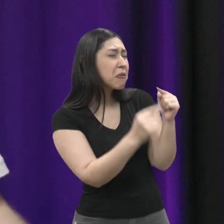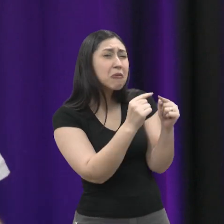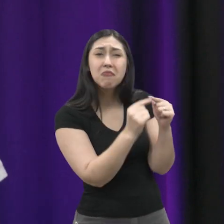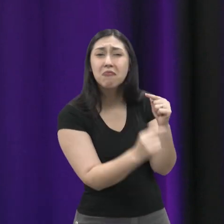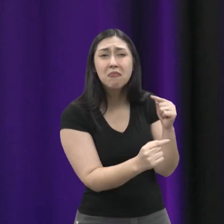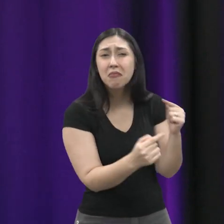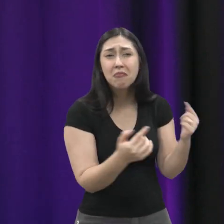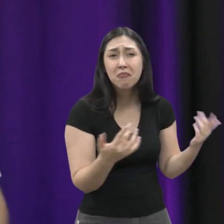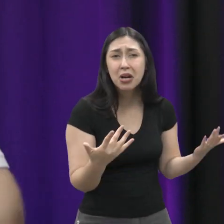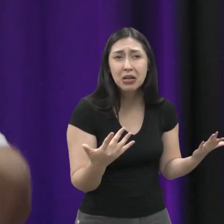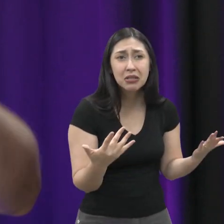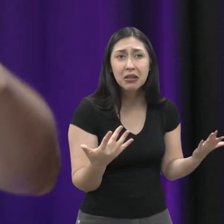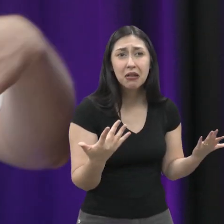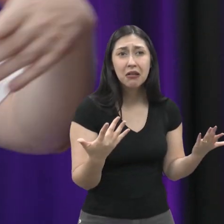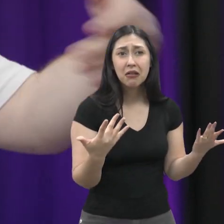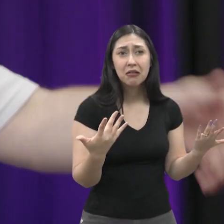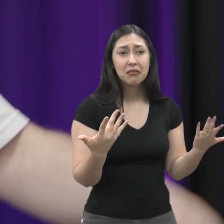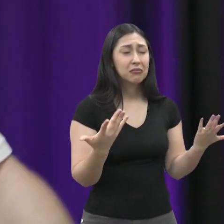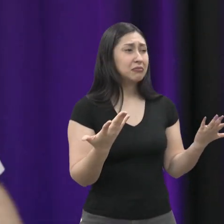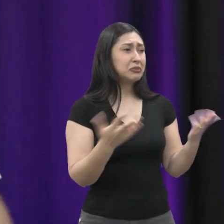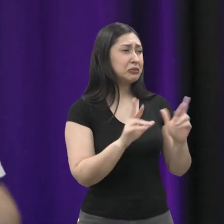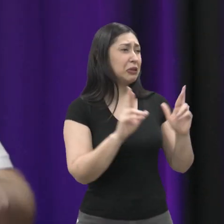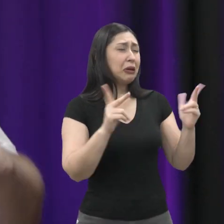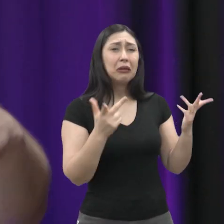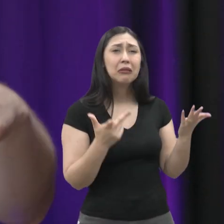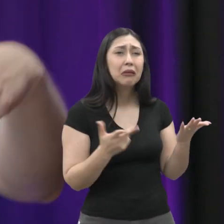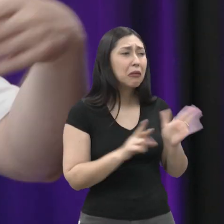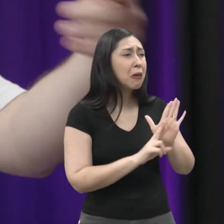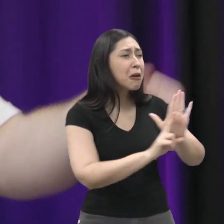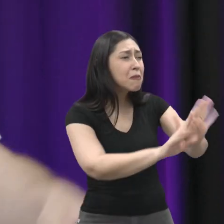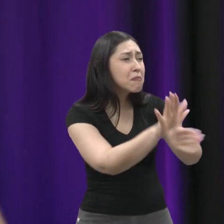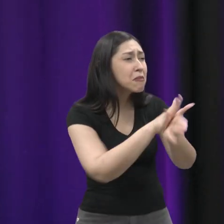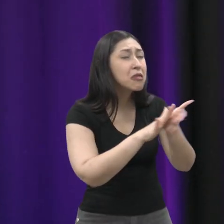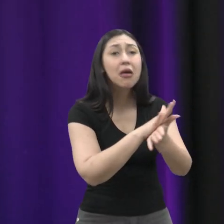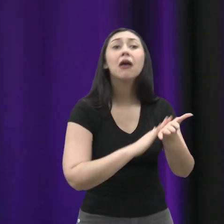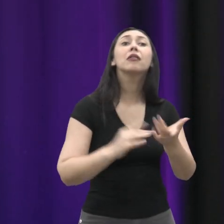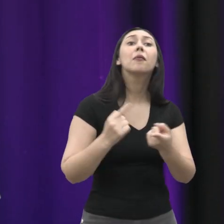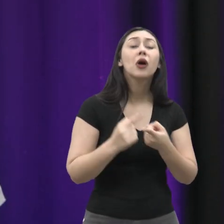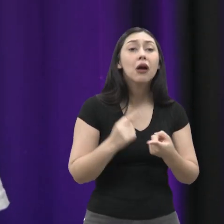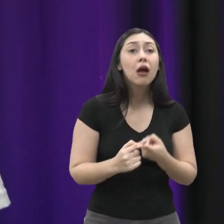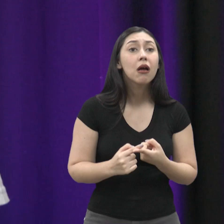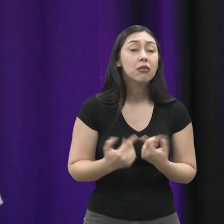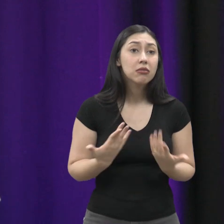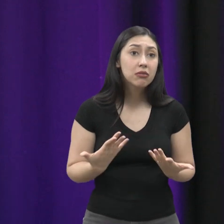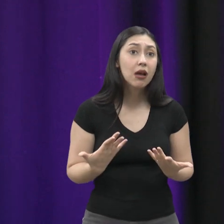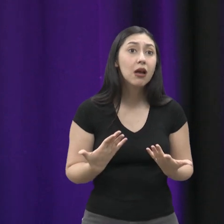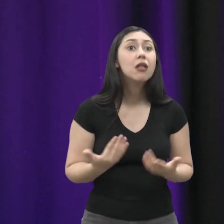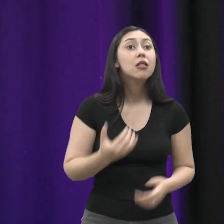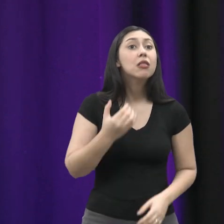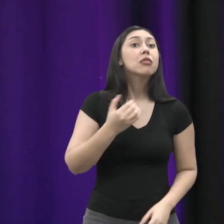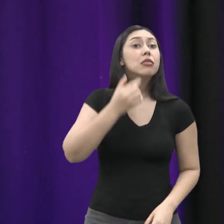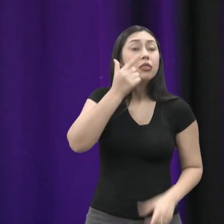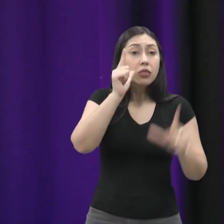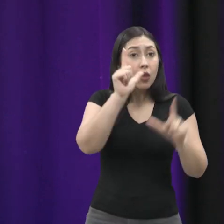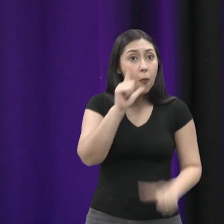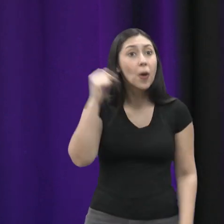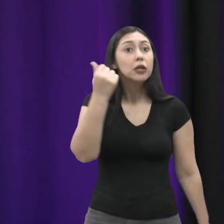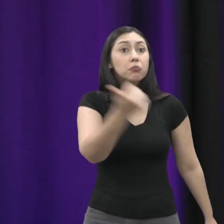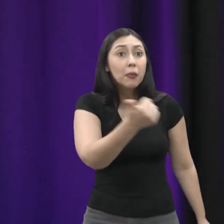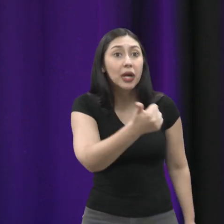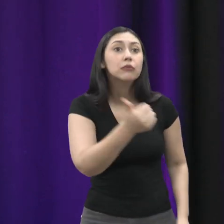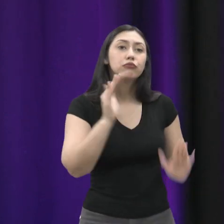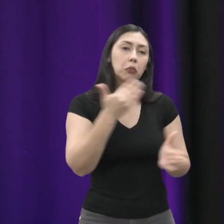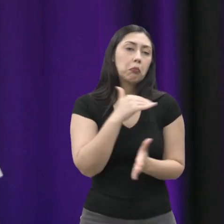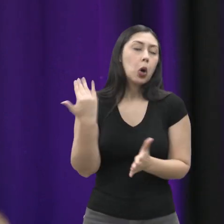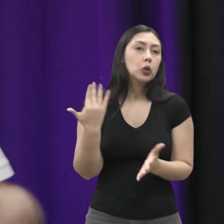no poder ali, da saída de Dom Pedro I, que morreu 3 anos depois em Portugal, o filho com menos de